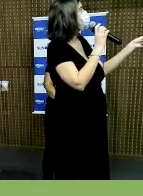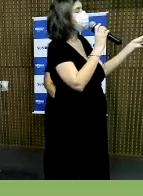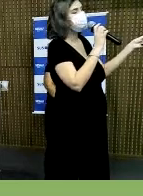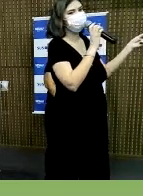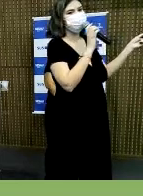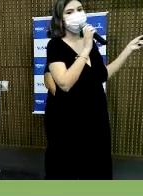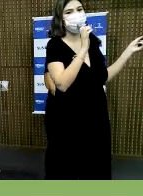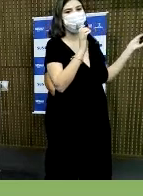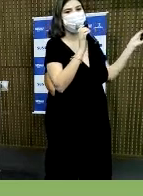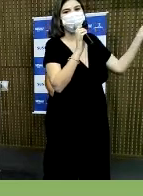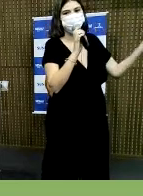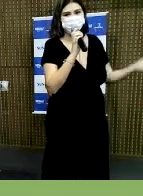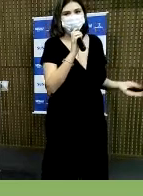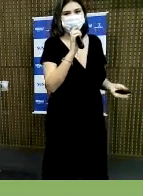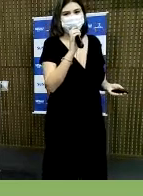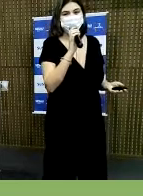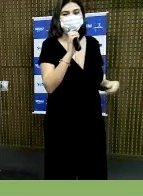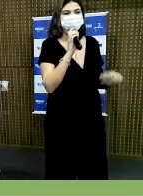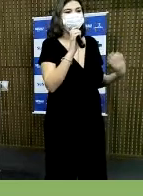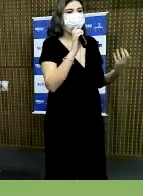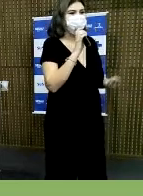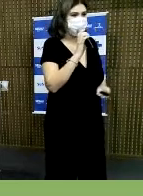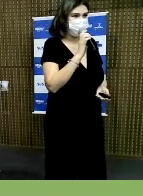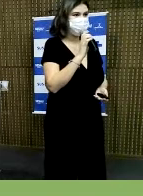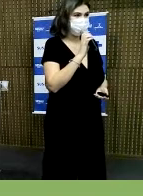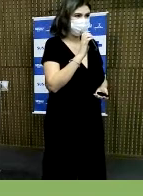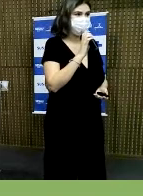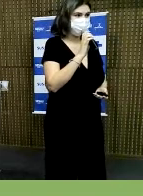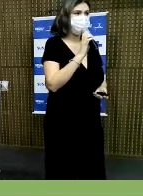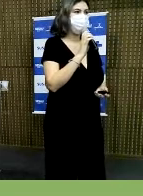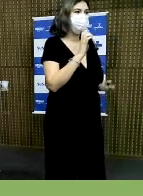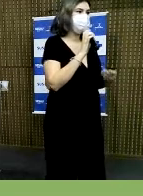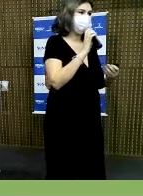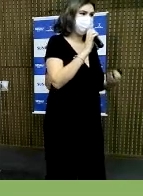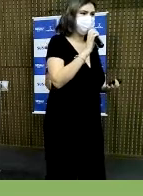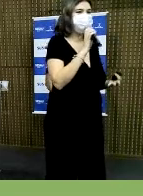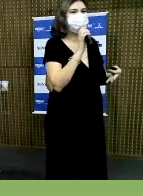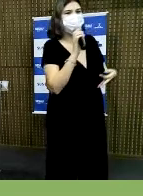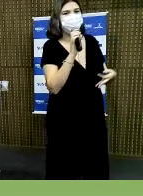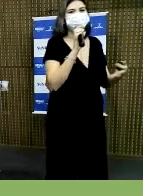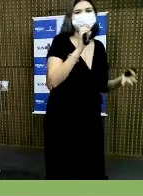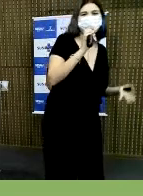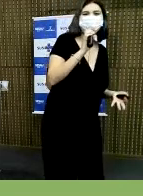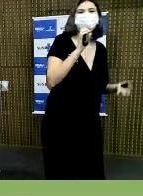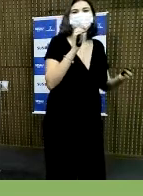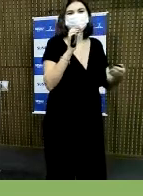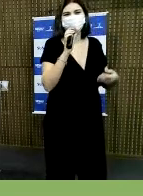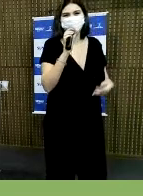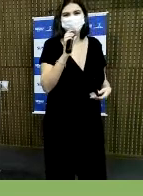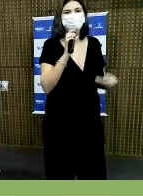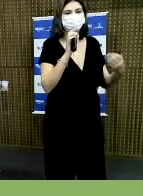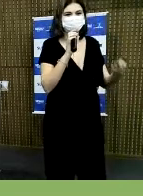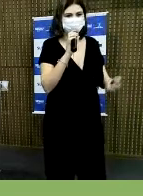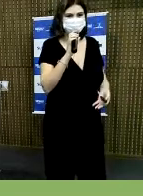para 2021, um aumento dos atendimentos a essa população. É uma população, às vezes, que não pensa tanto, que precisa